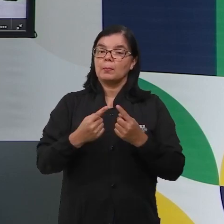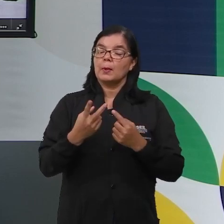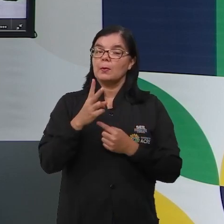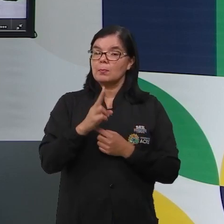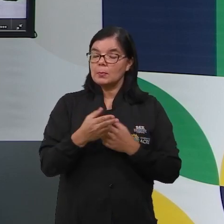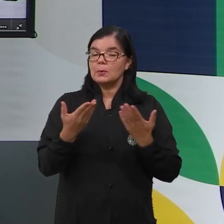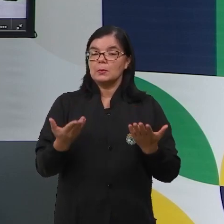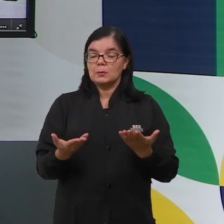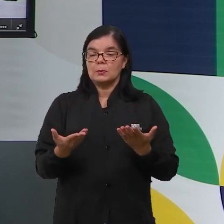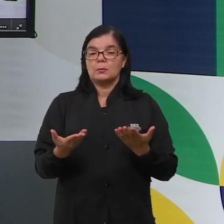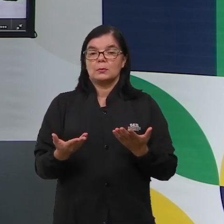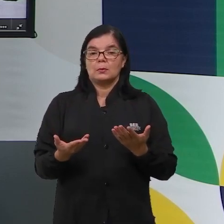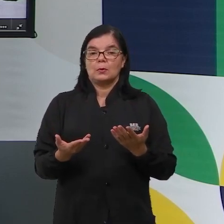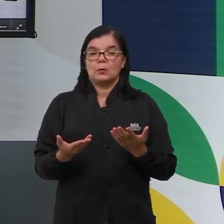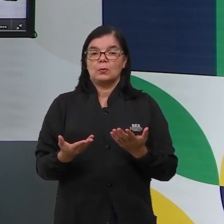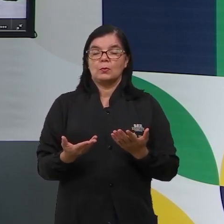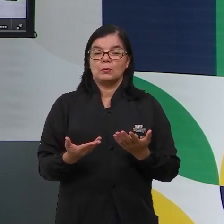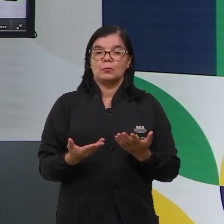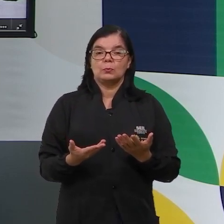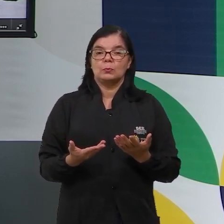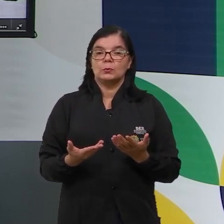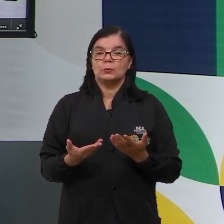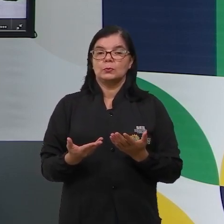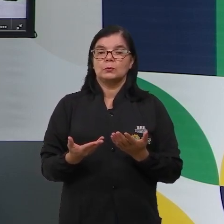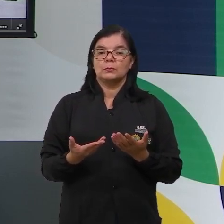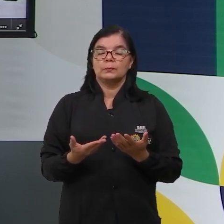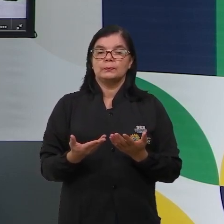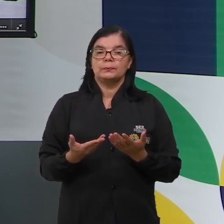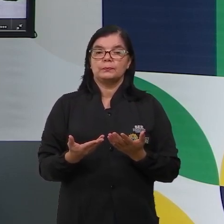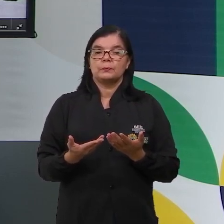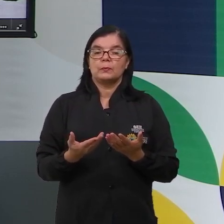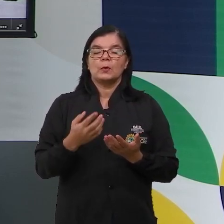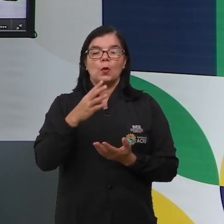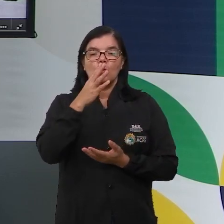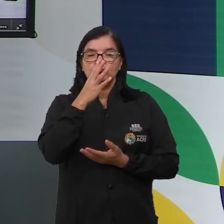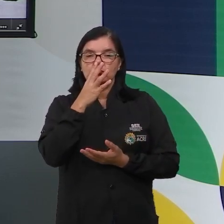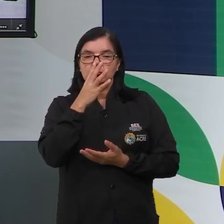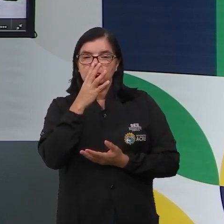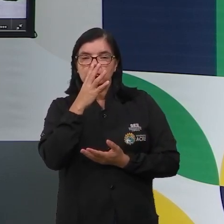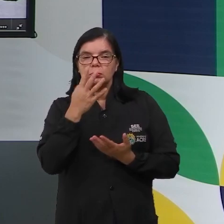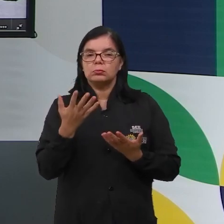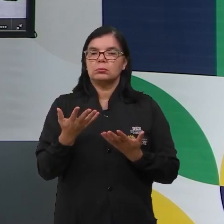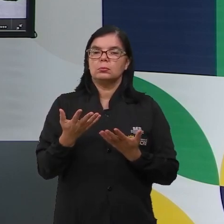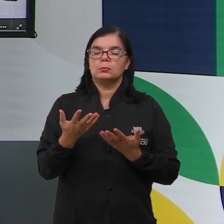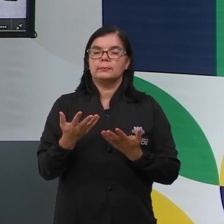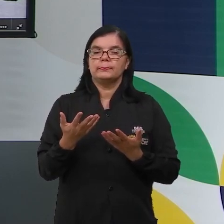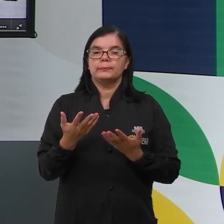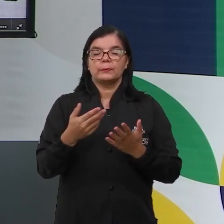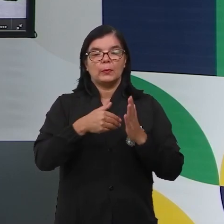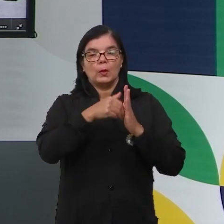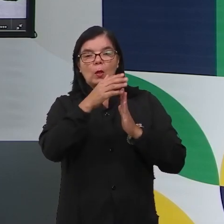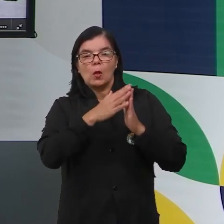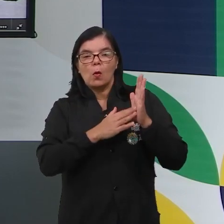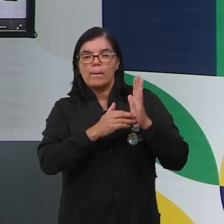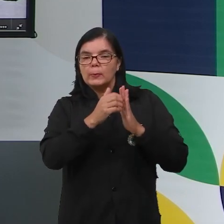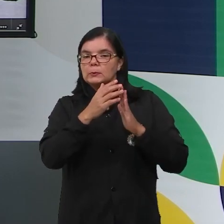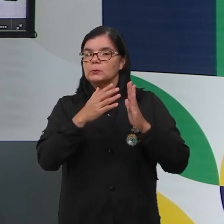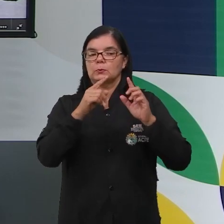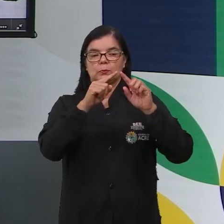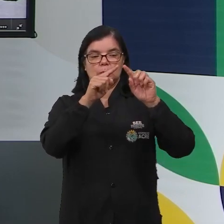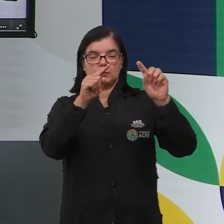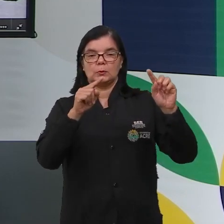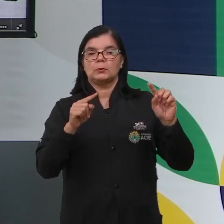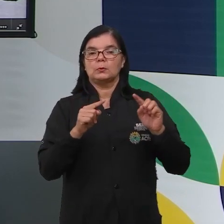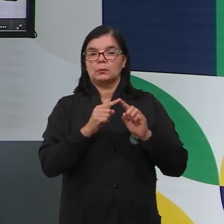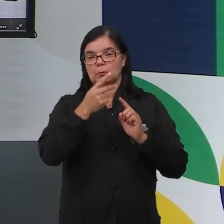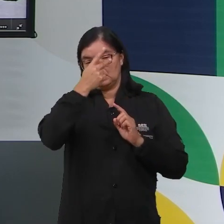mesmo quando for uma apreciação de pinturas em tela, por exemplo,